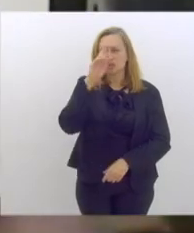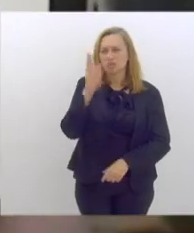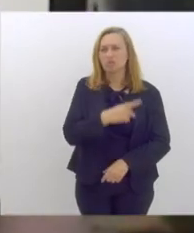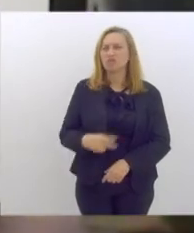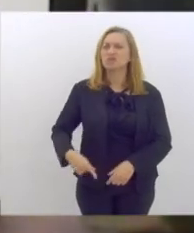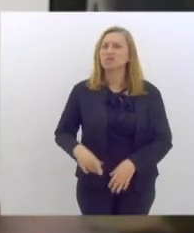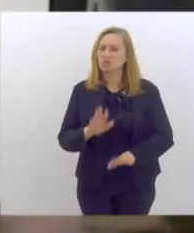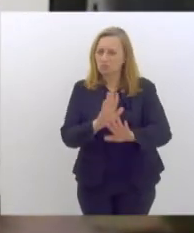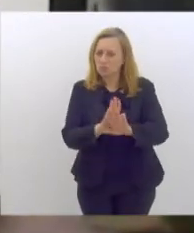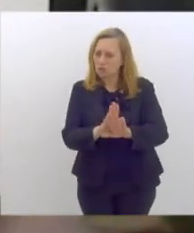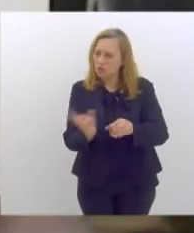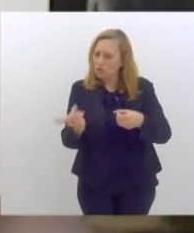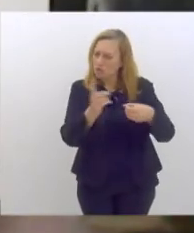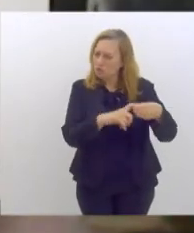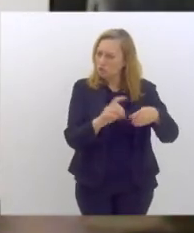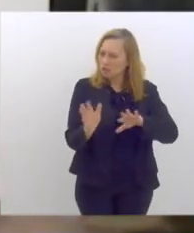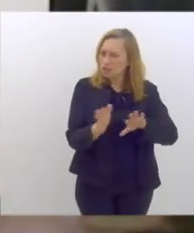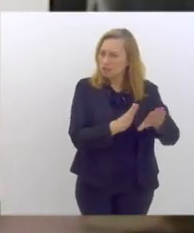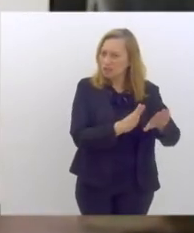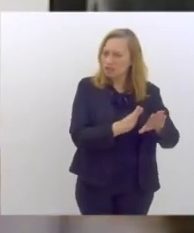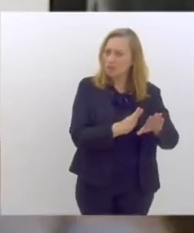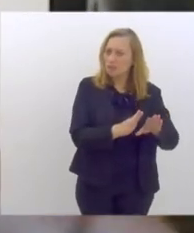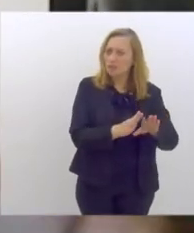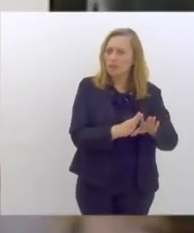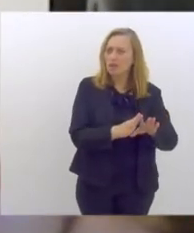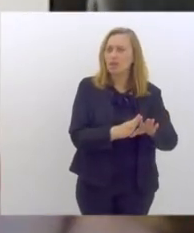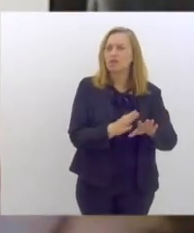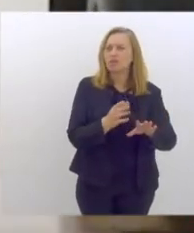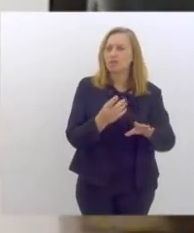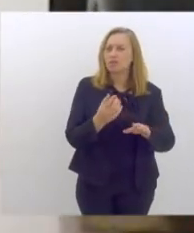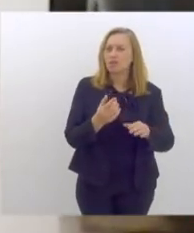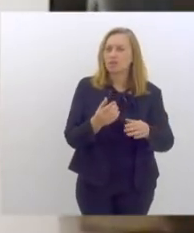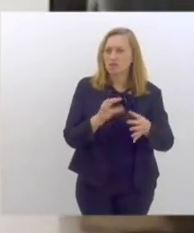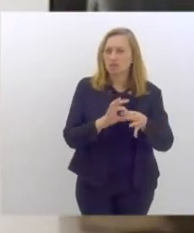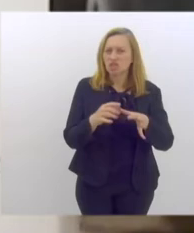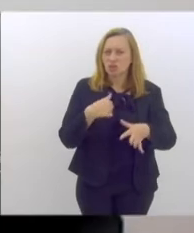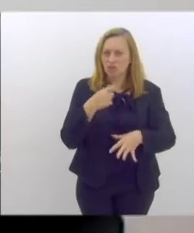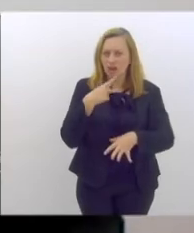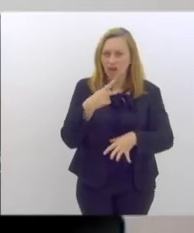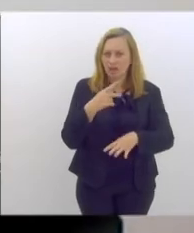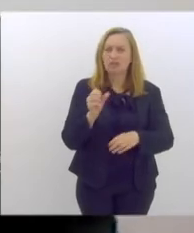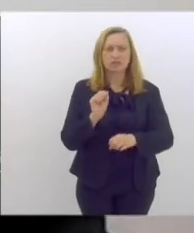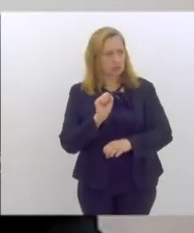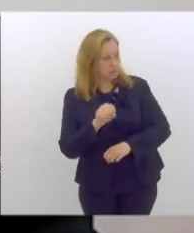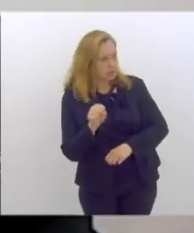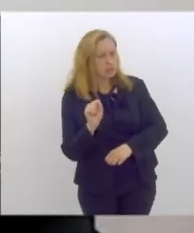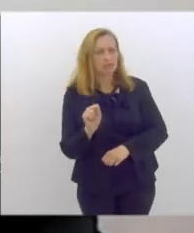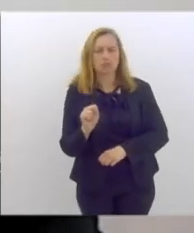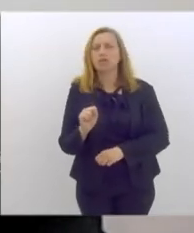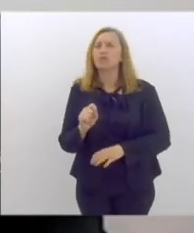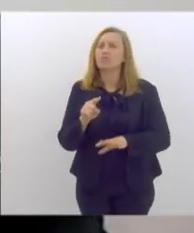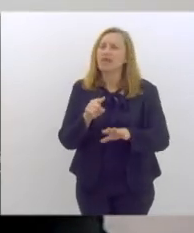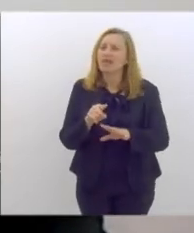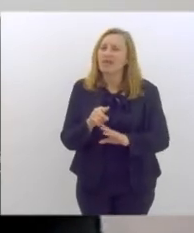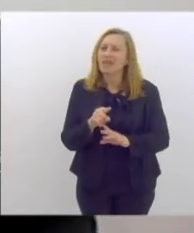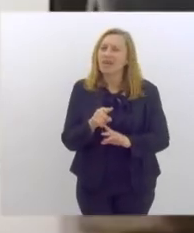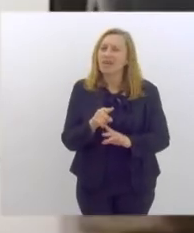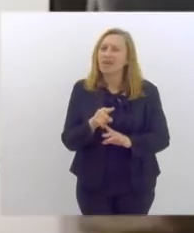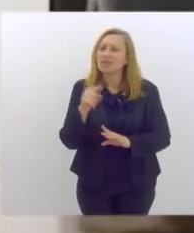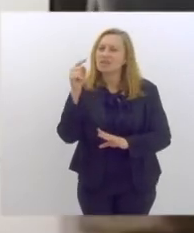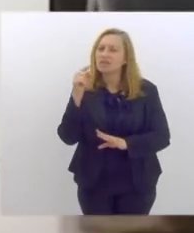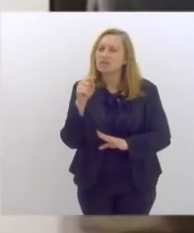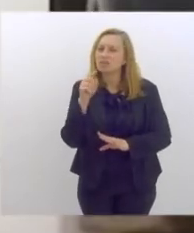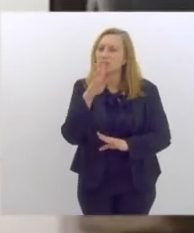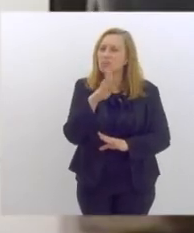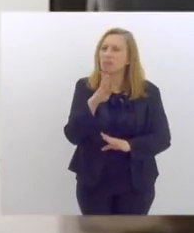presidente só uma coisa voltando aqui atrás o gerente me permite em rss do